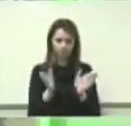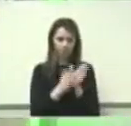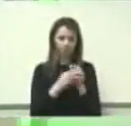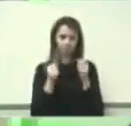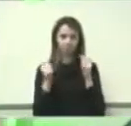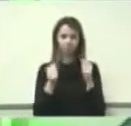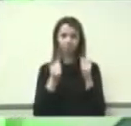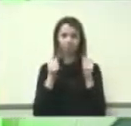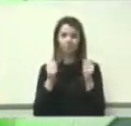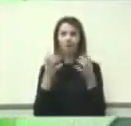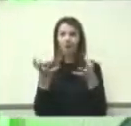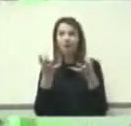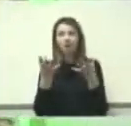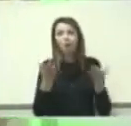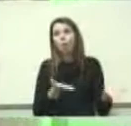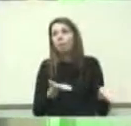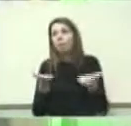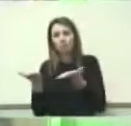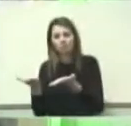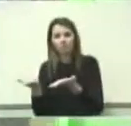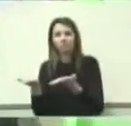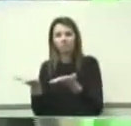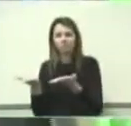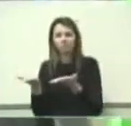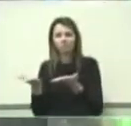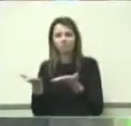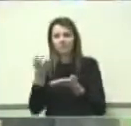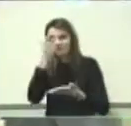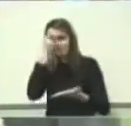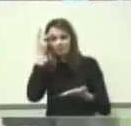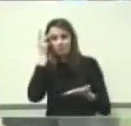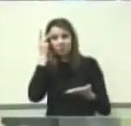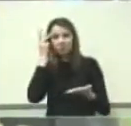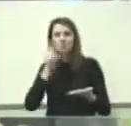e eu quero convidar essa noite primeiramente